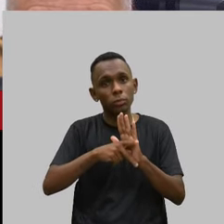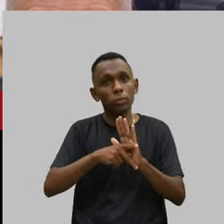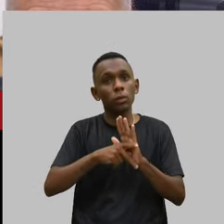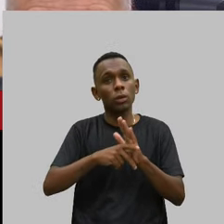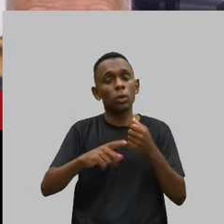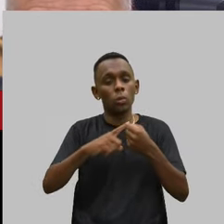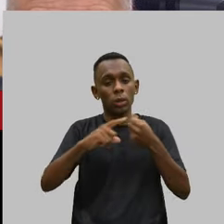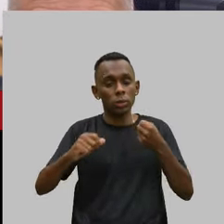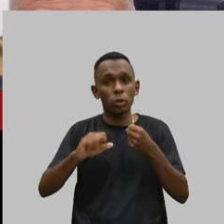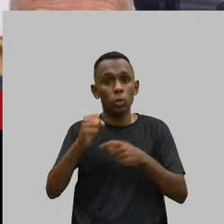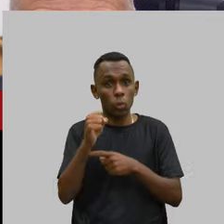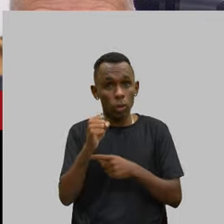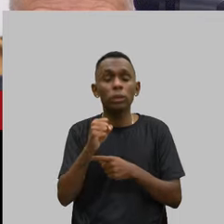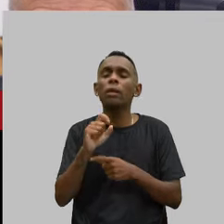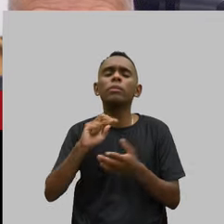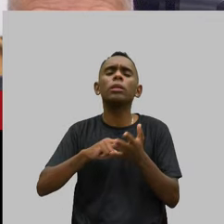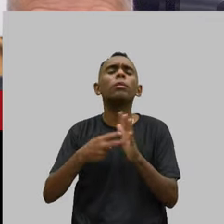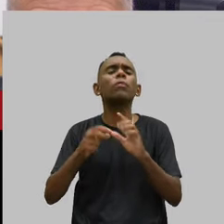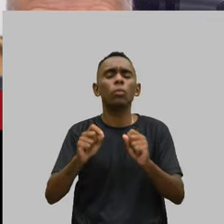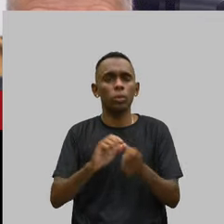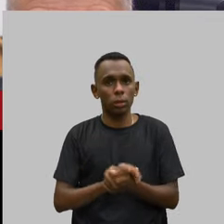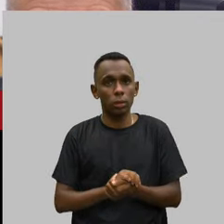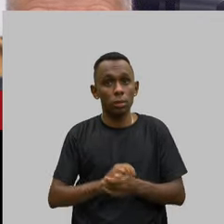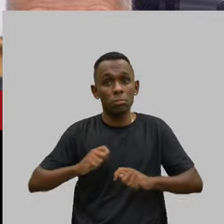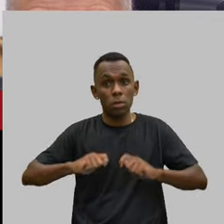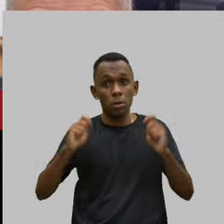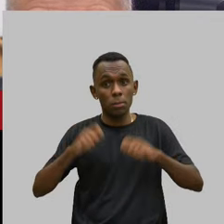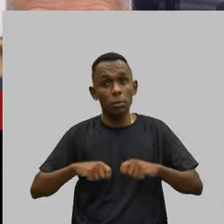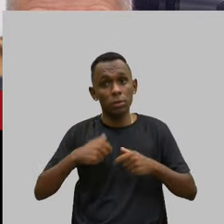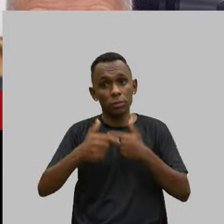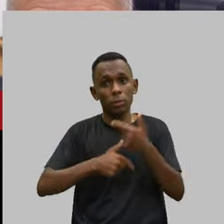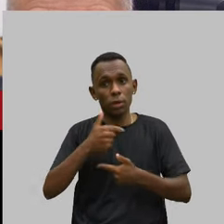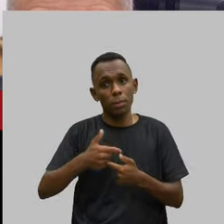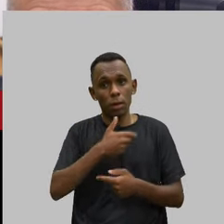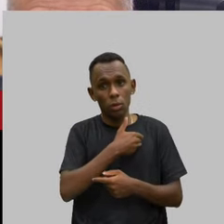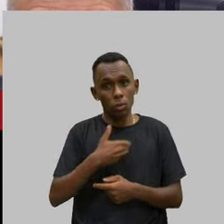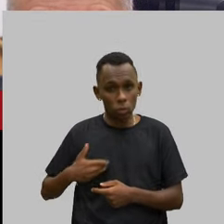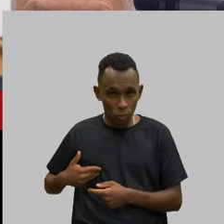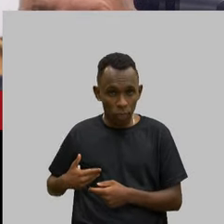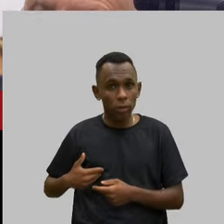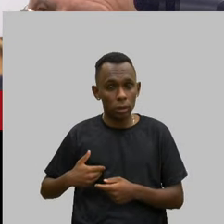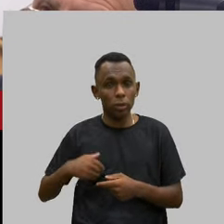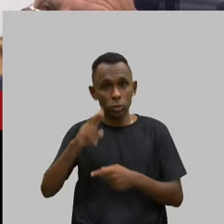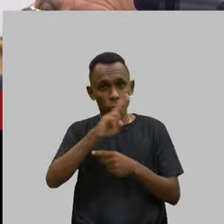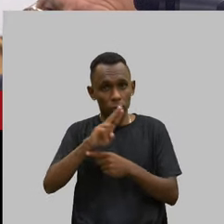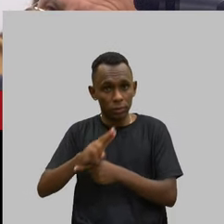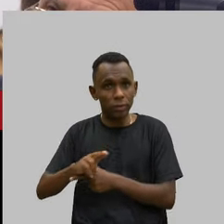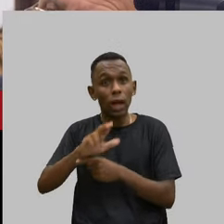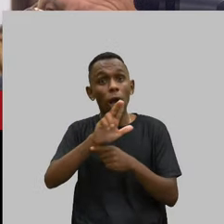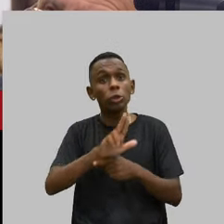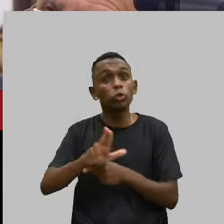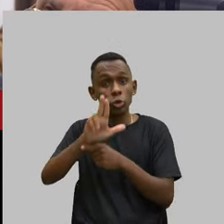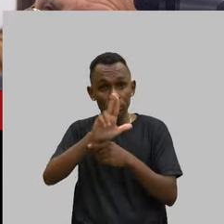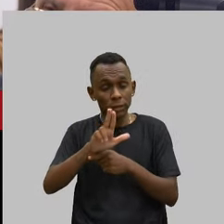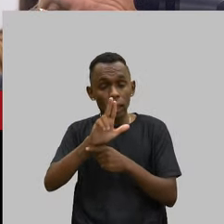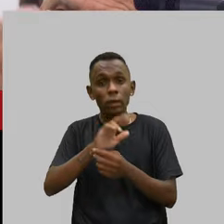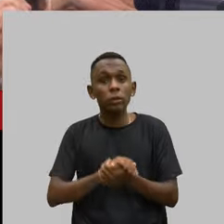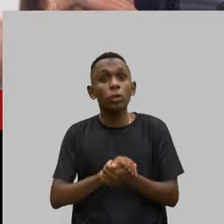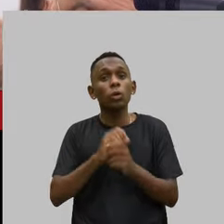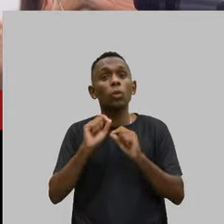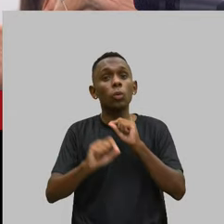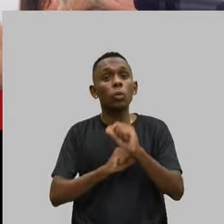oavo que diz o artigo oavo é que permite os servidores da universidade e da unimontes levarem